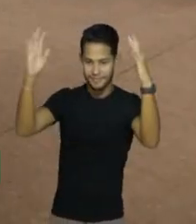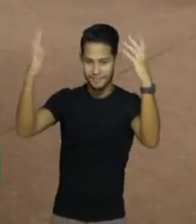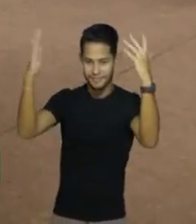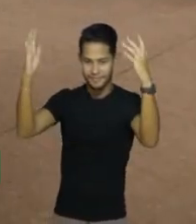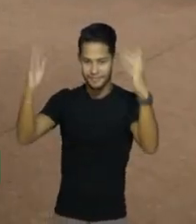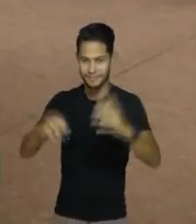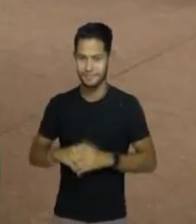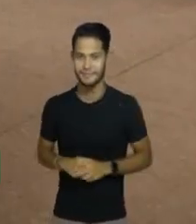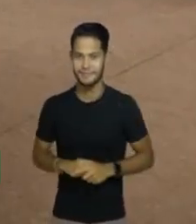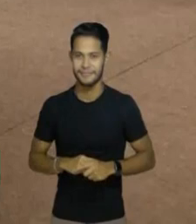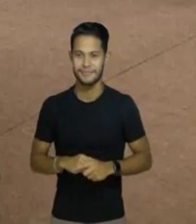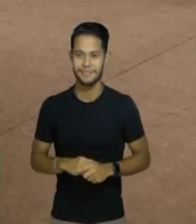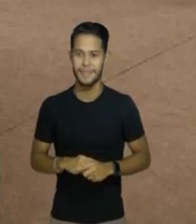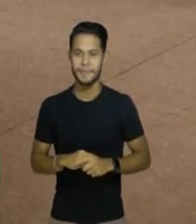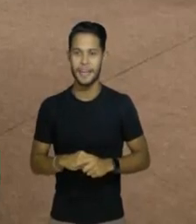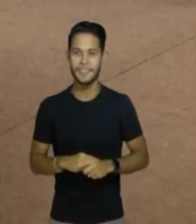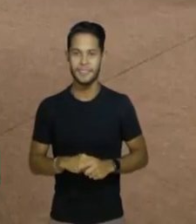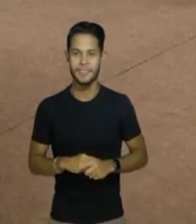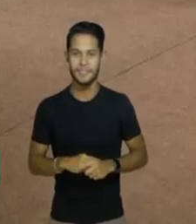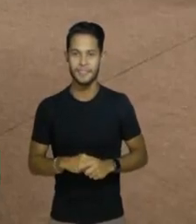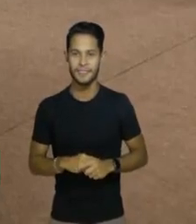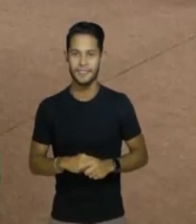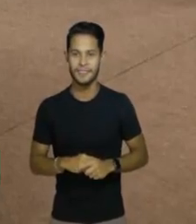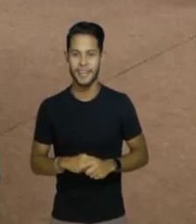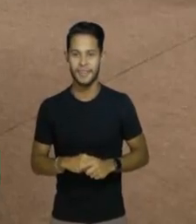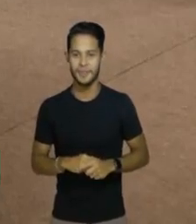Deputado Sérgio Mota, Pedra 90.